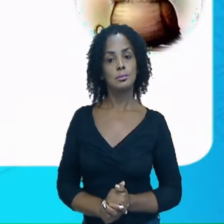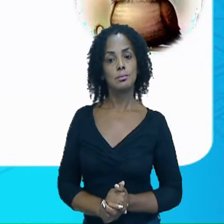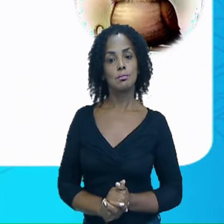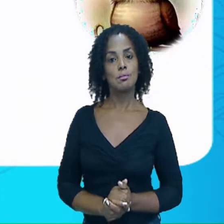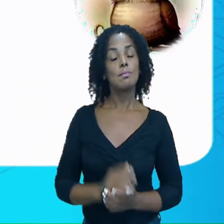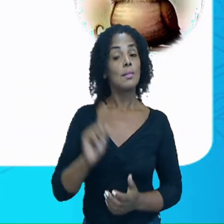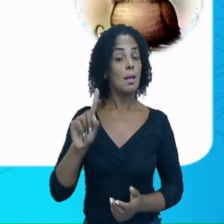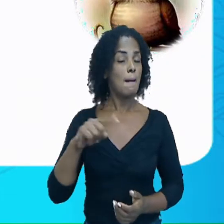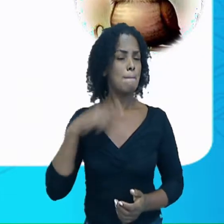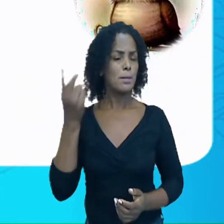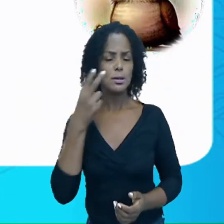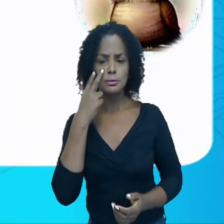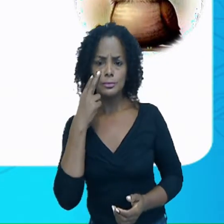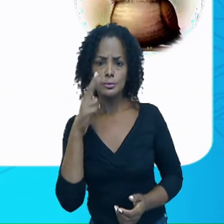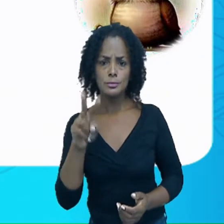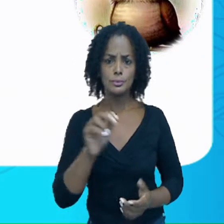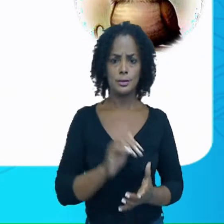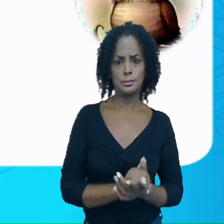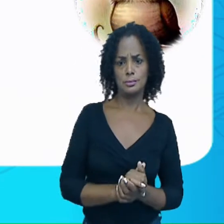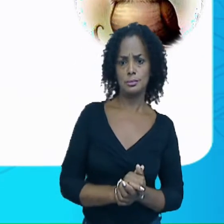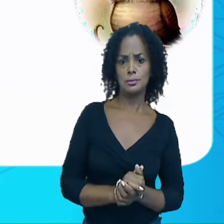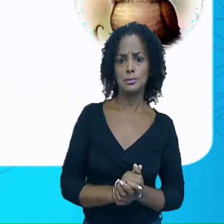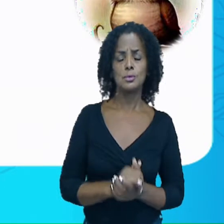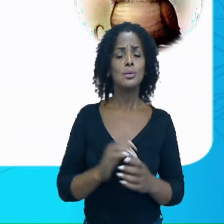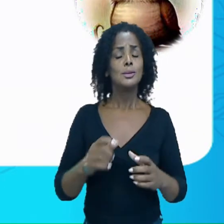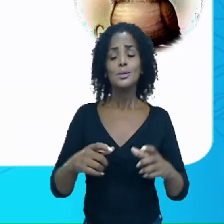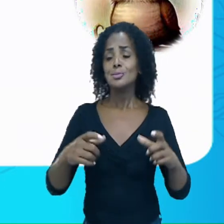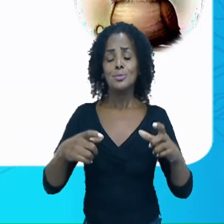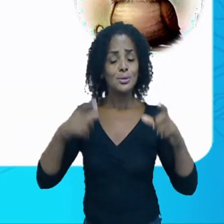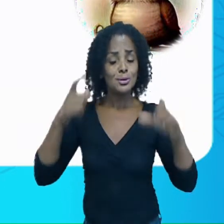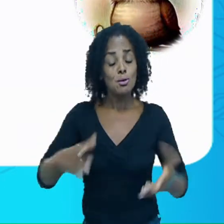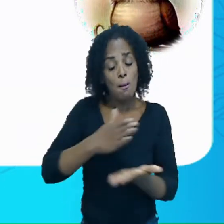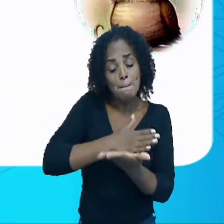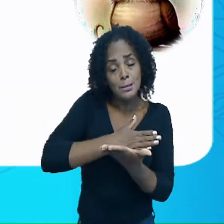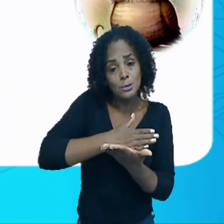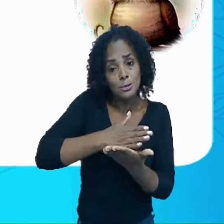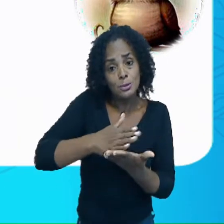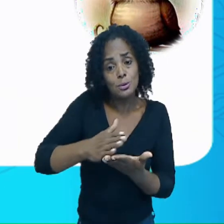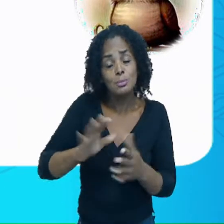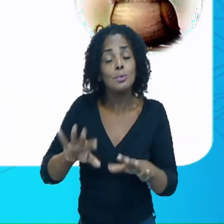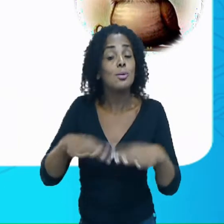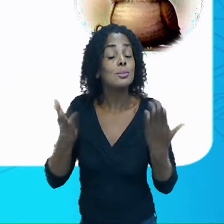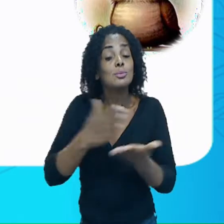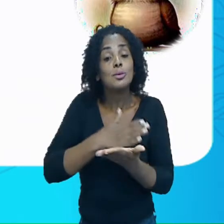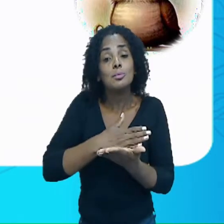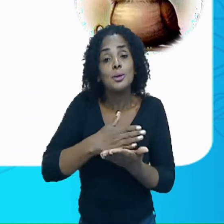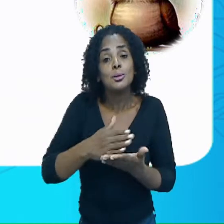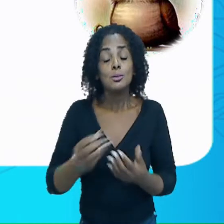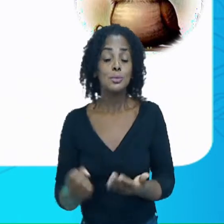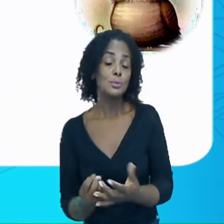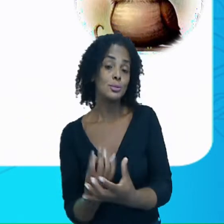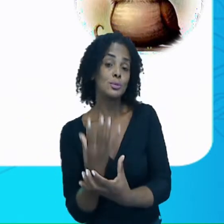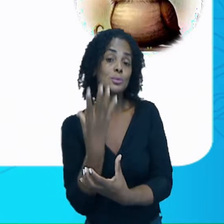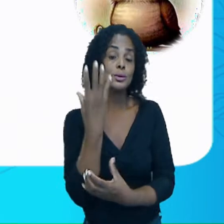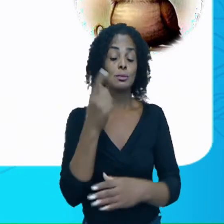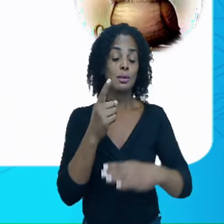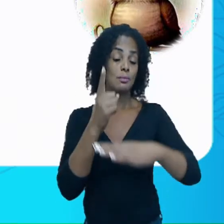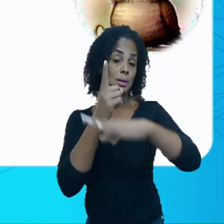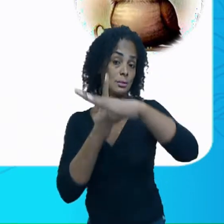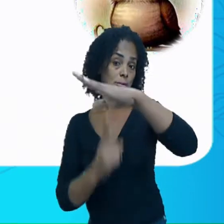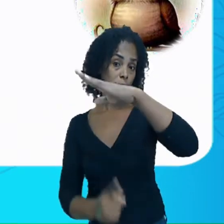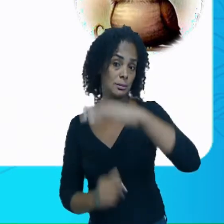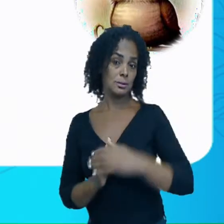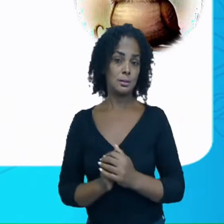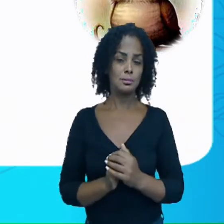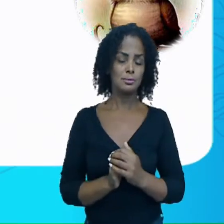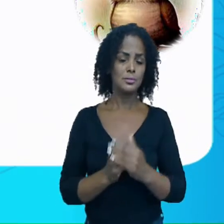Próxima coisa que nós vamos ver é a origem. Onde surgiu esse conceito e onde surgiu a fração?